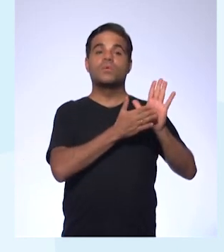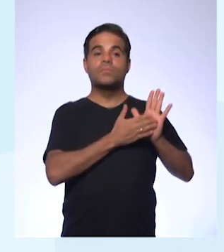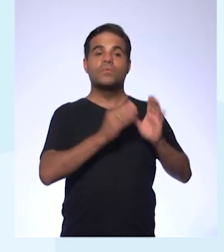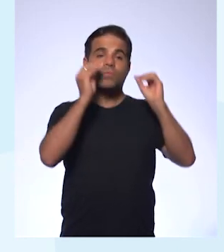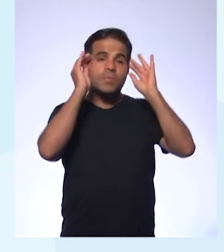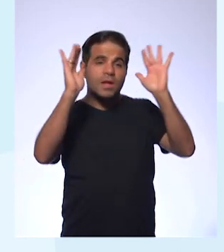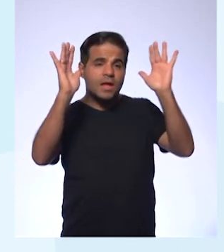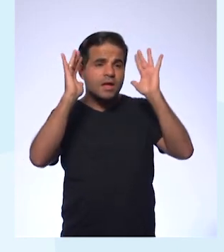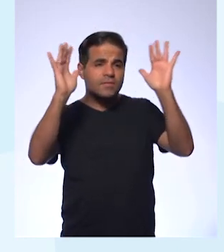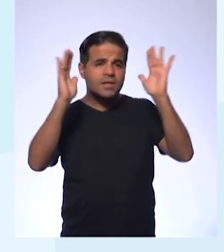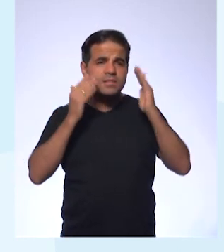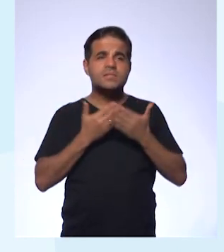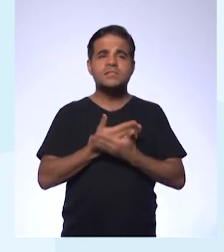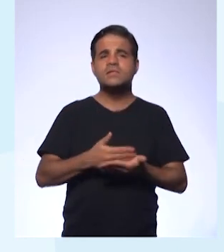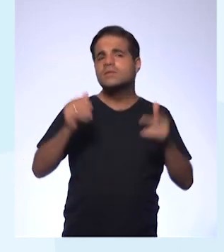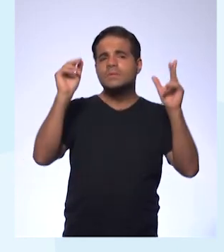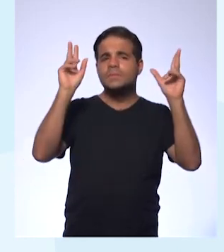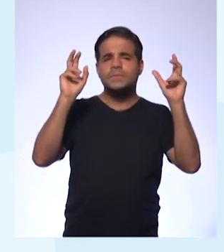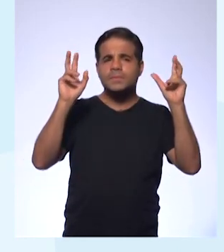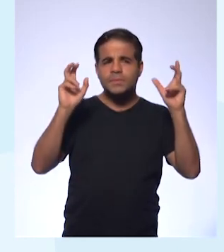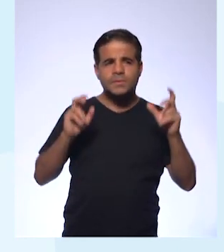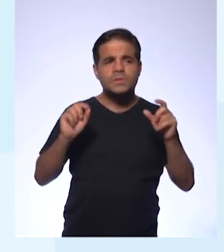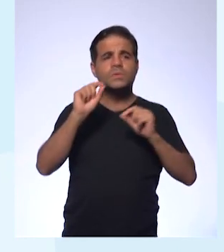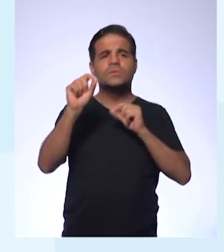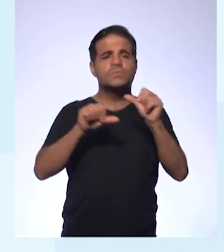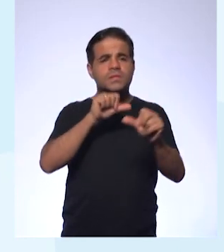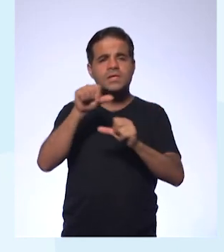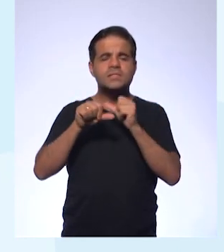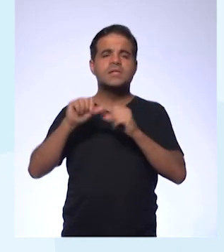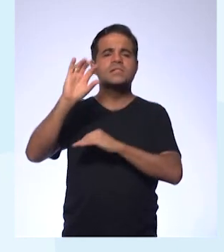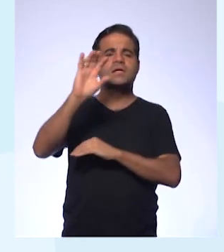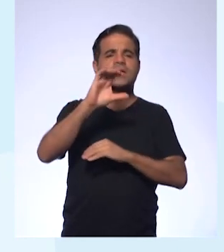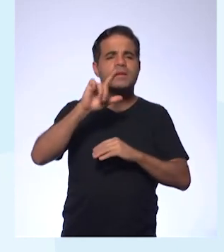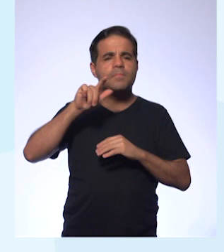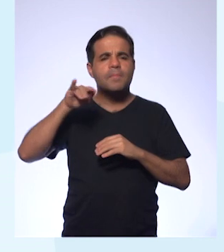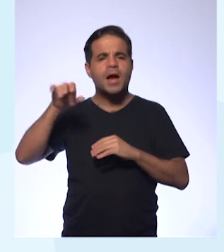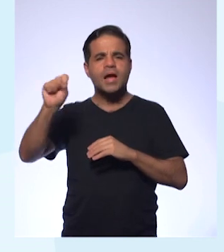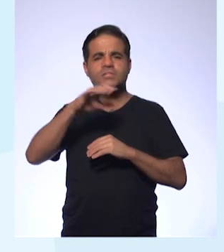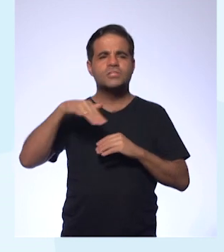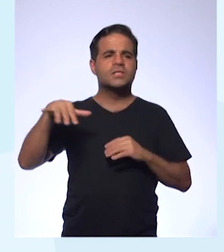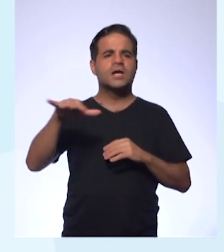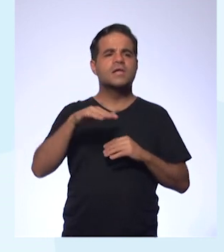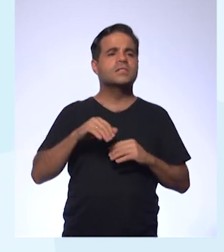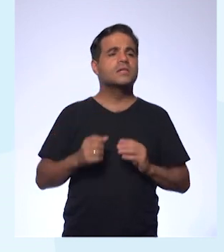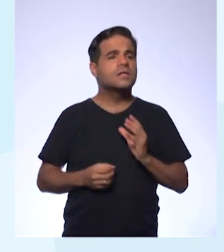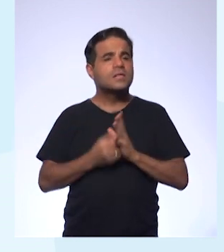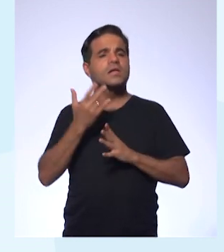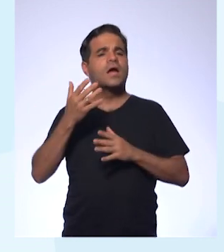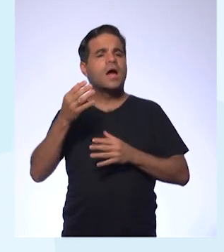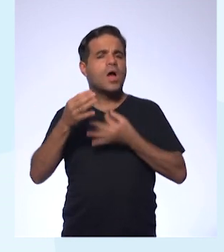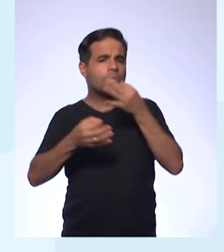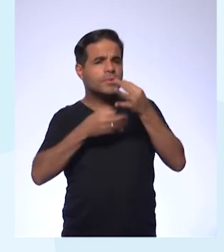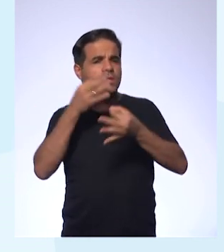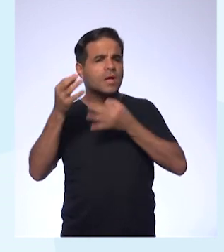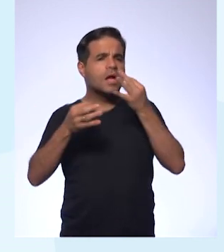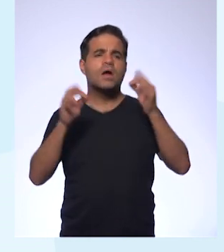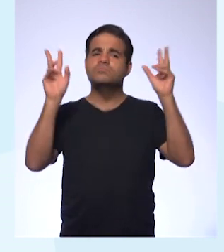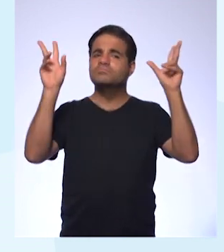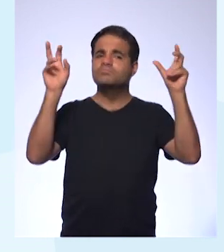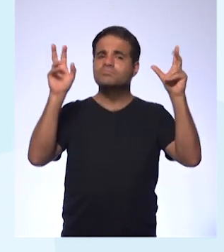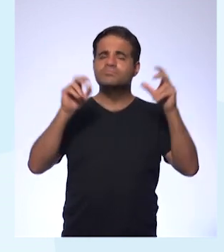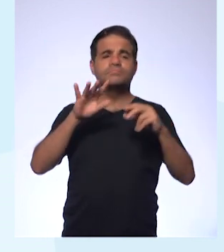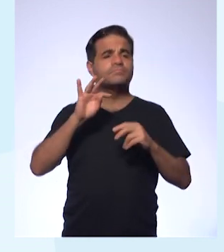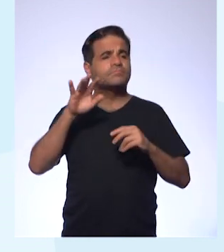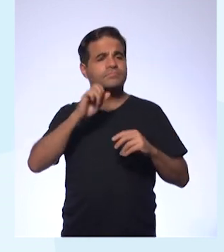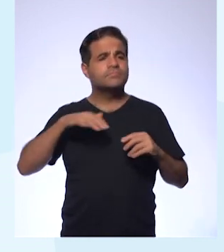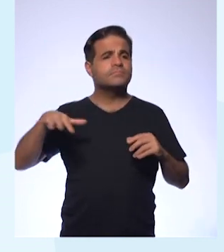uma reflexão acerca da temática das mudanças climáticas e formular pontos de vista sobre a temática